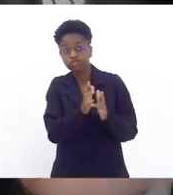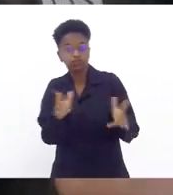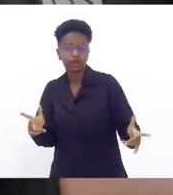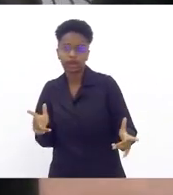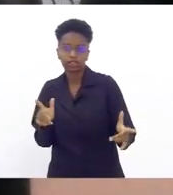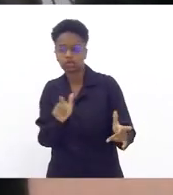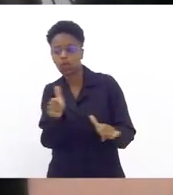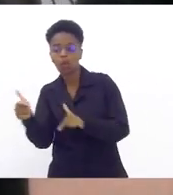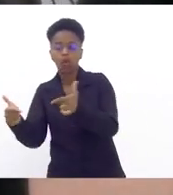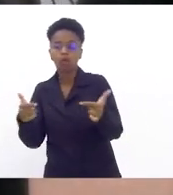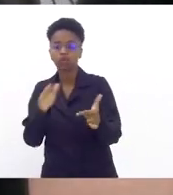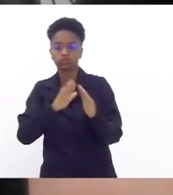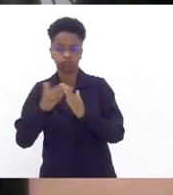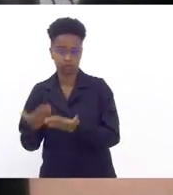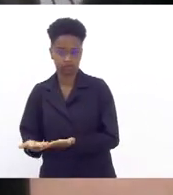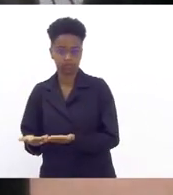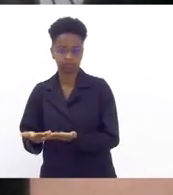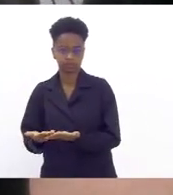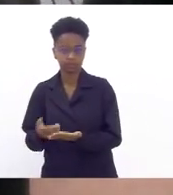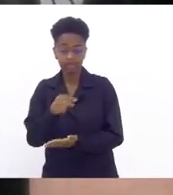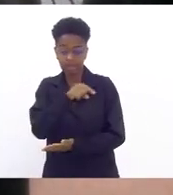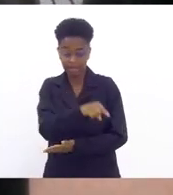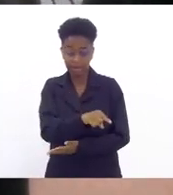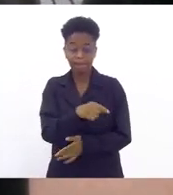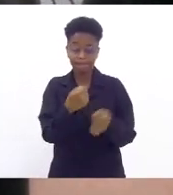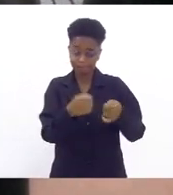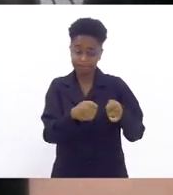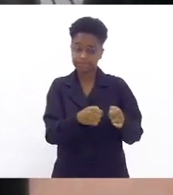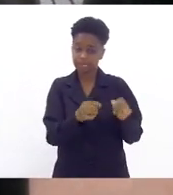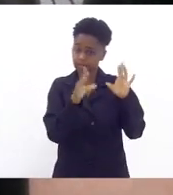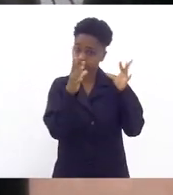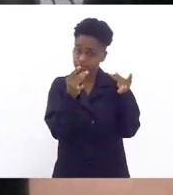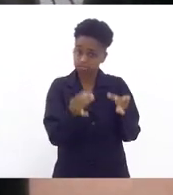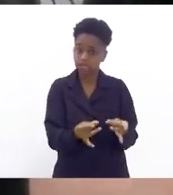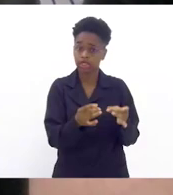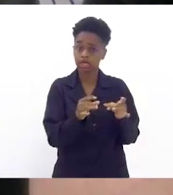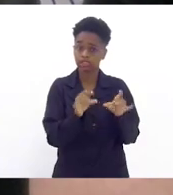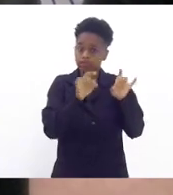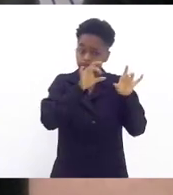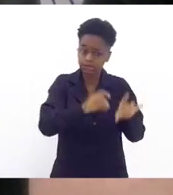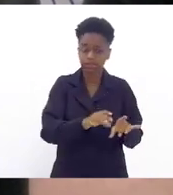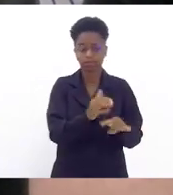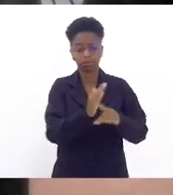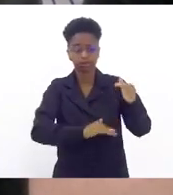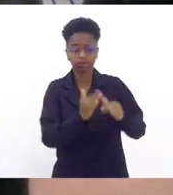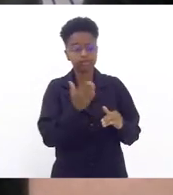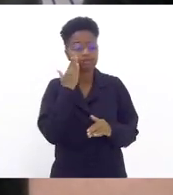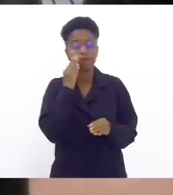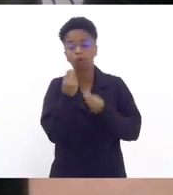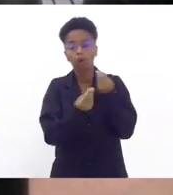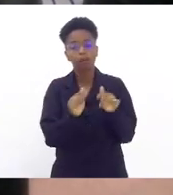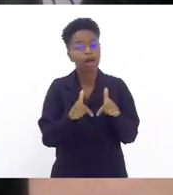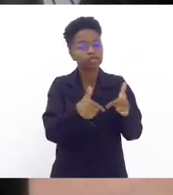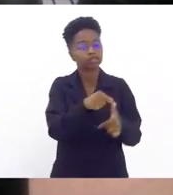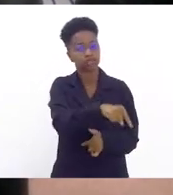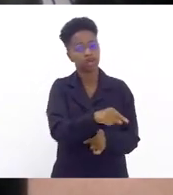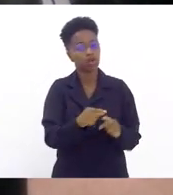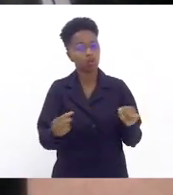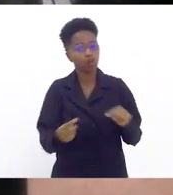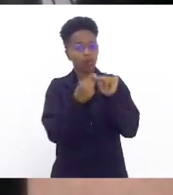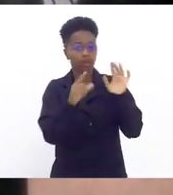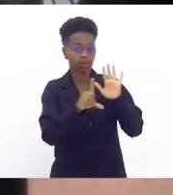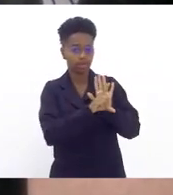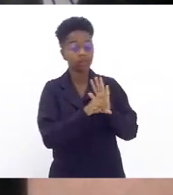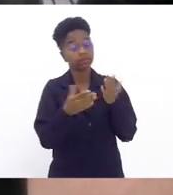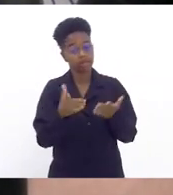da gente contratar um serviço com mão de obra especializada e com os cuidados que a lei determina Então essa é